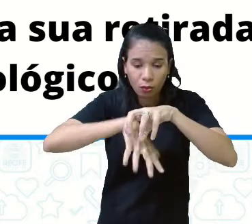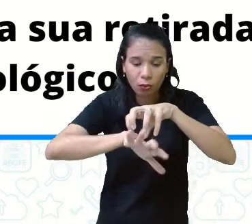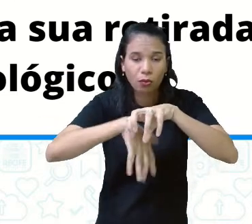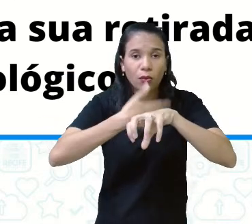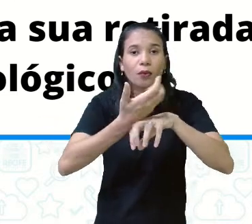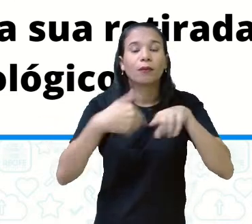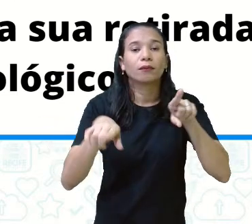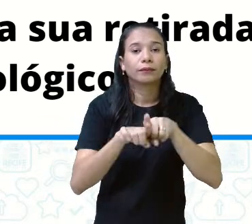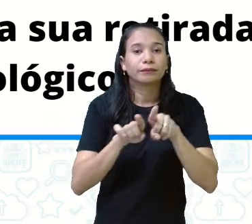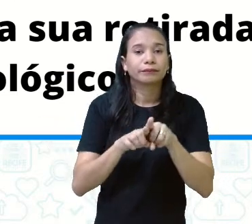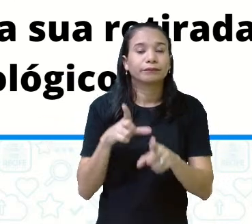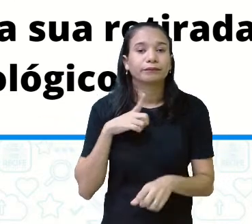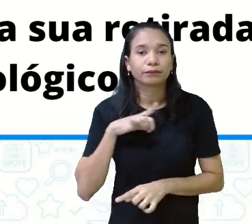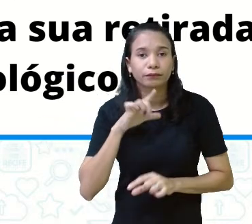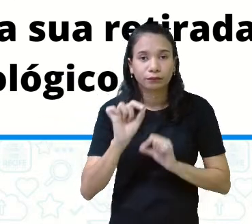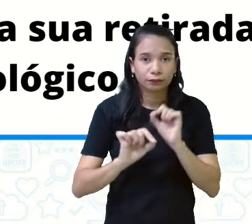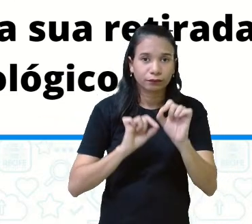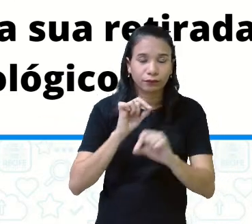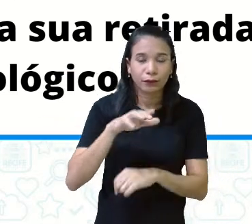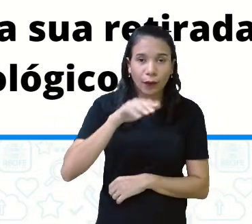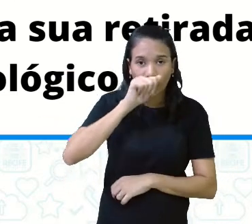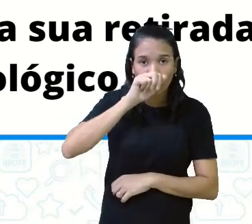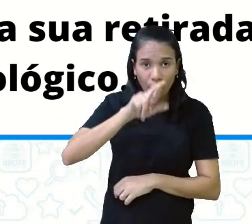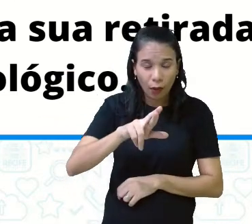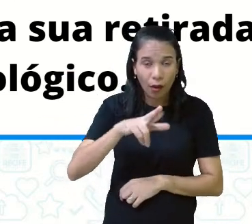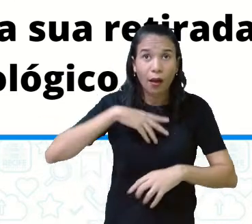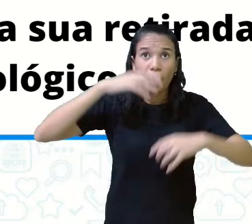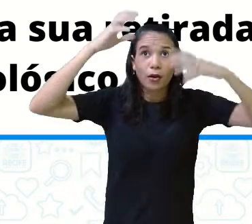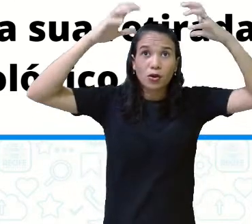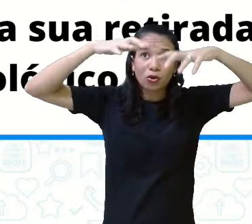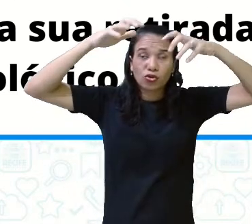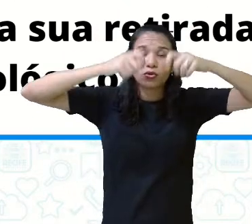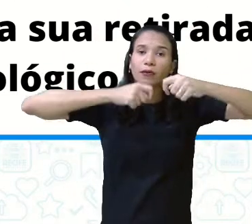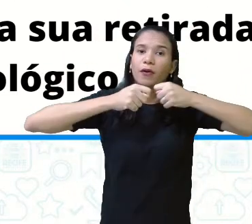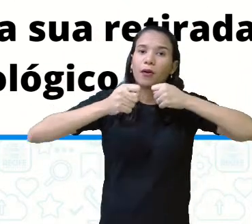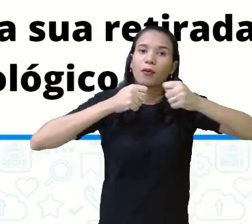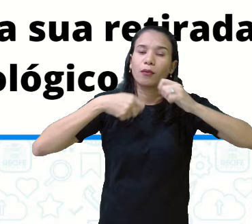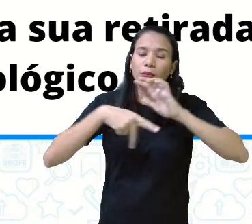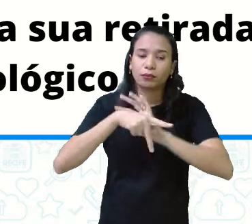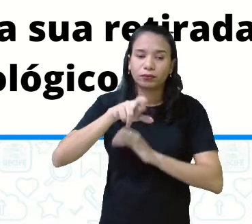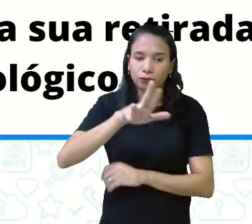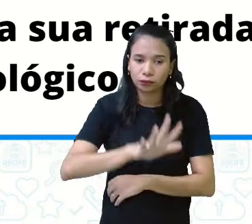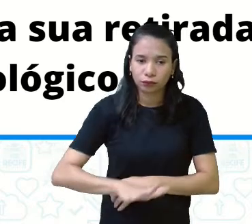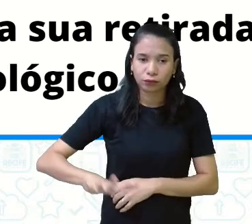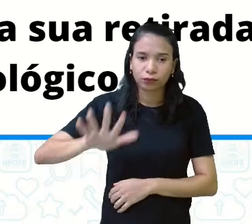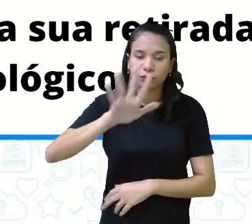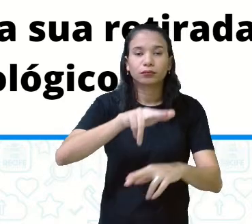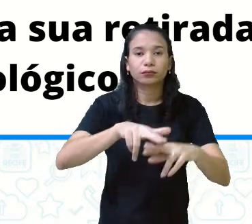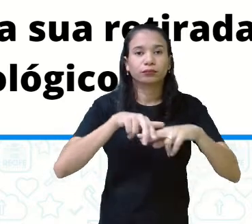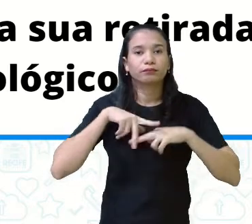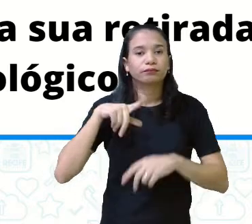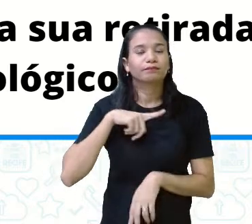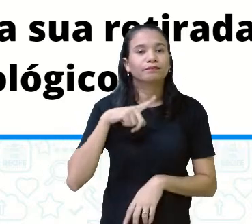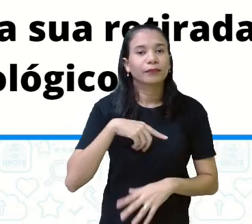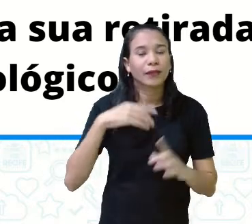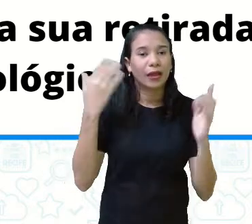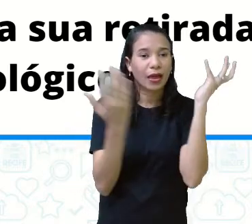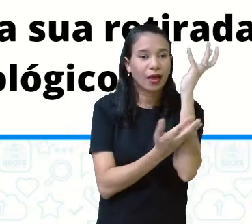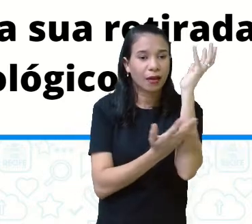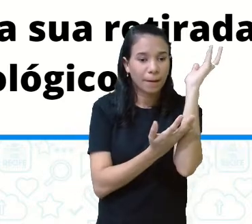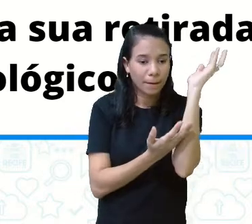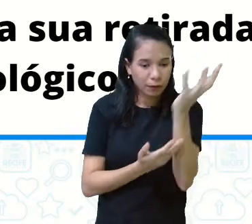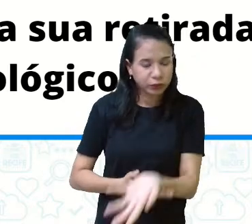aumento da umidade do ar, controlando o regime das chuvas de determinada região. Assim, a sua